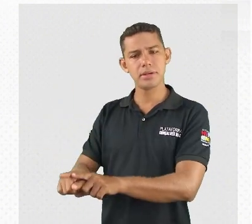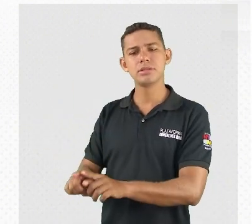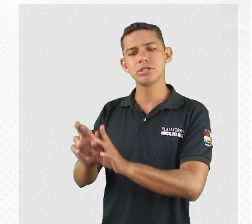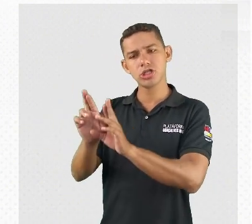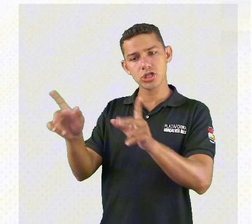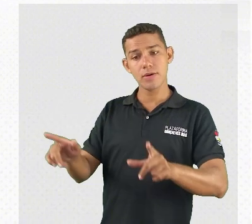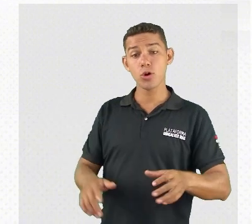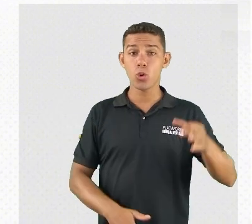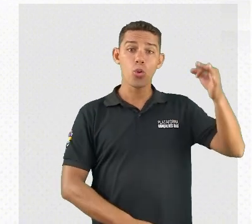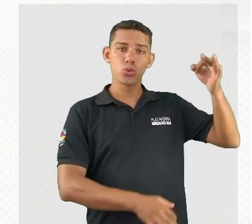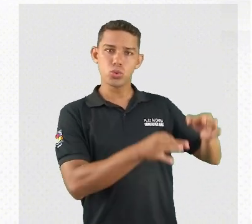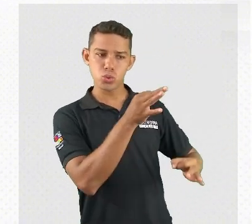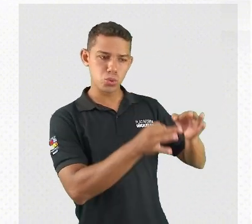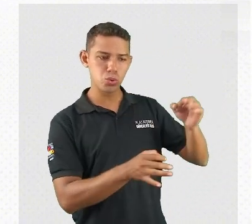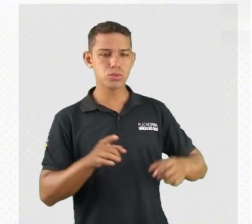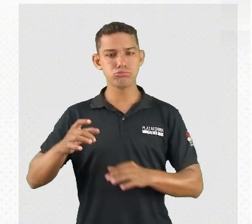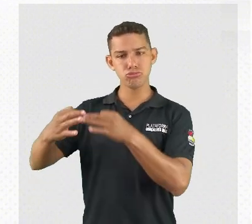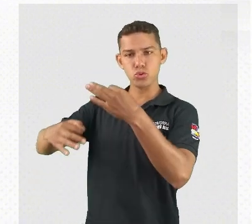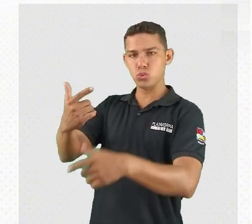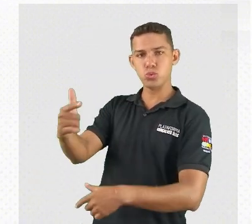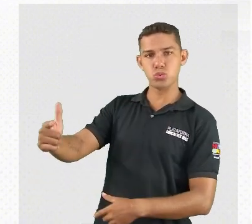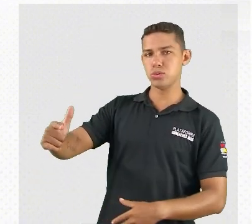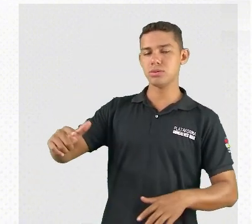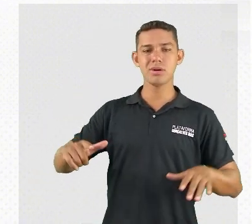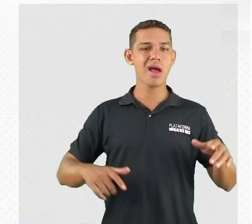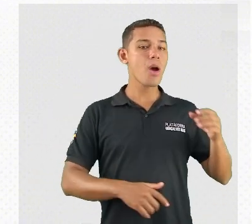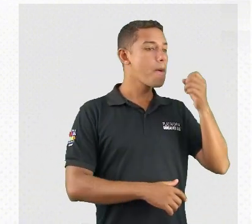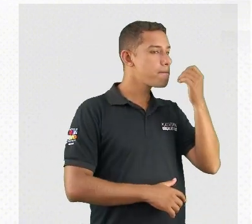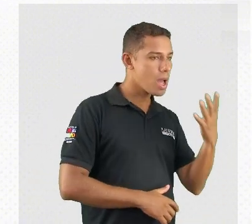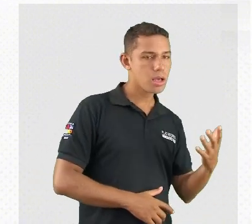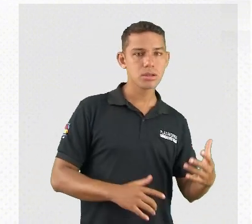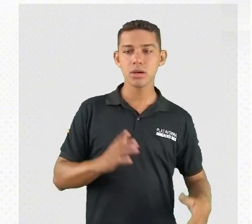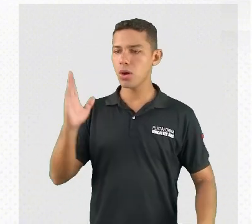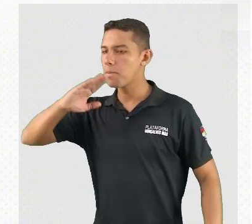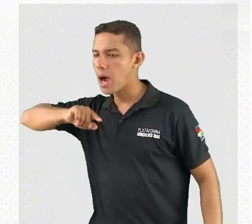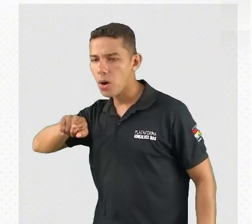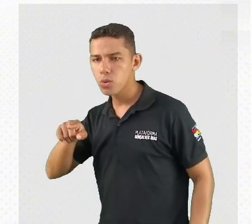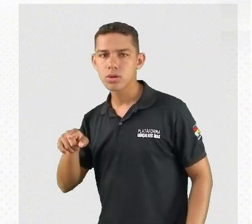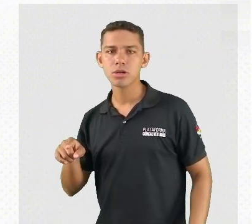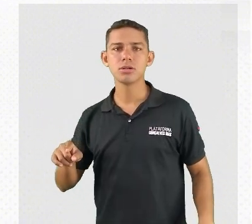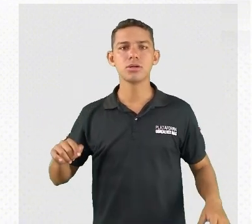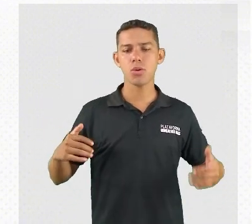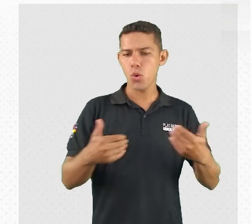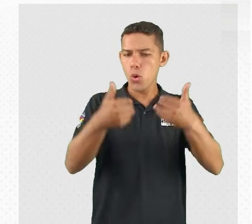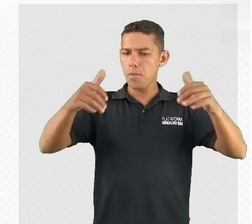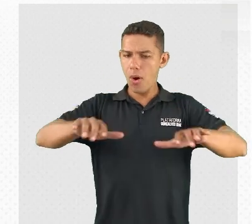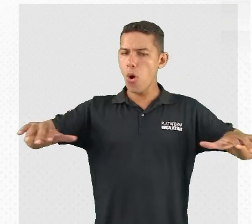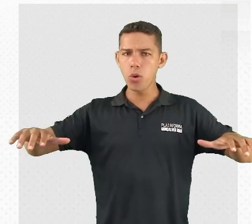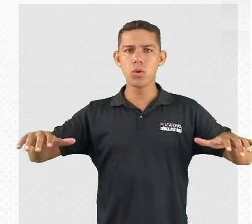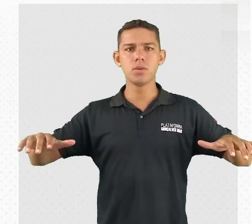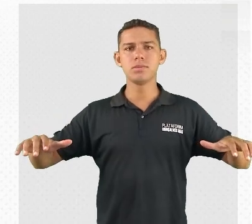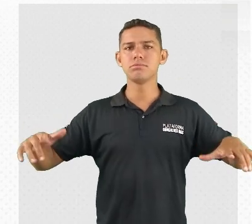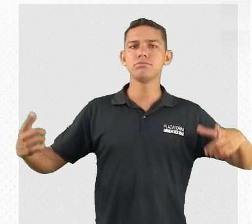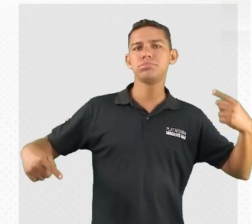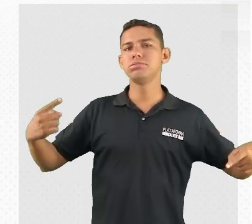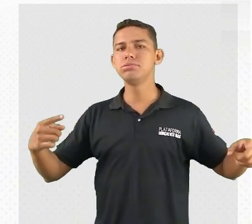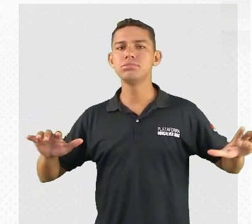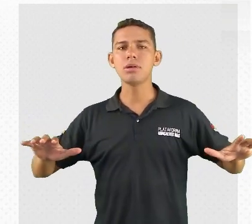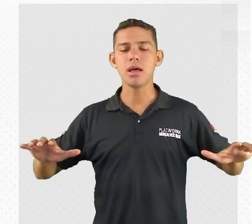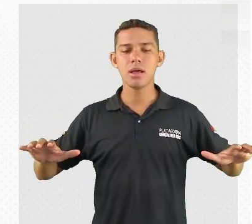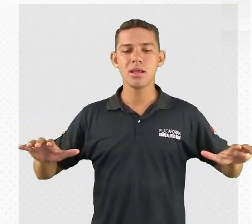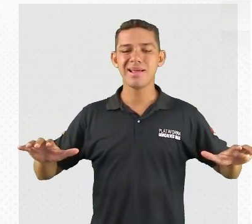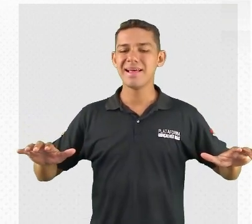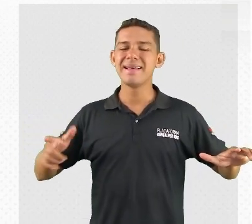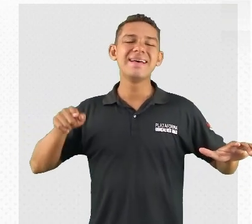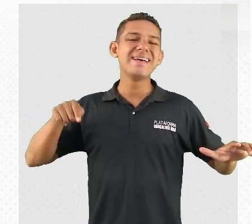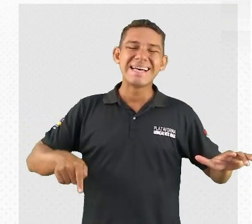o justo do injusto, o bem e o mal. Essa concepção não está presente em nenhum outro elemento da